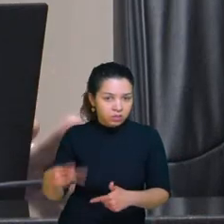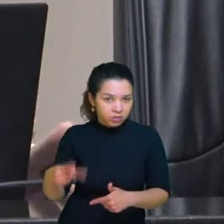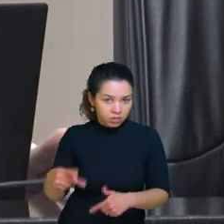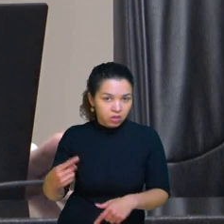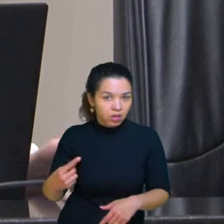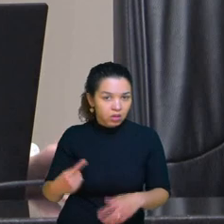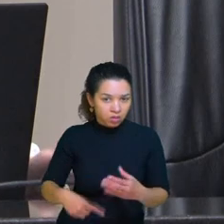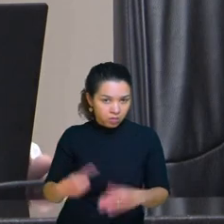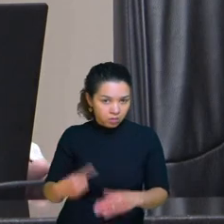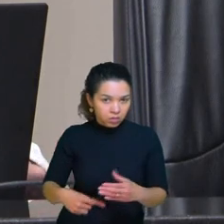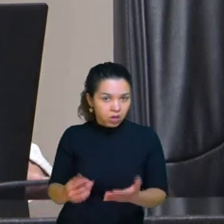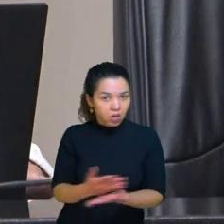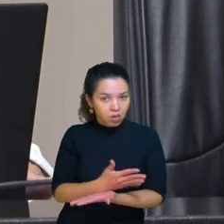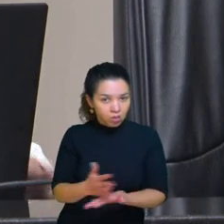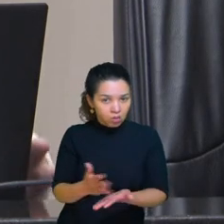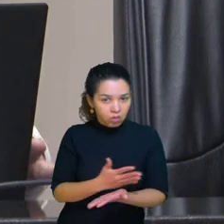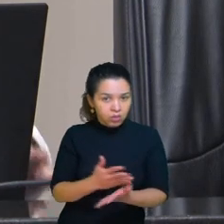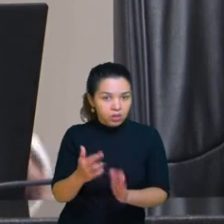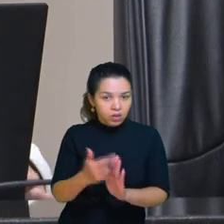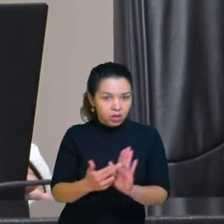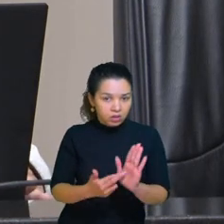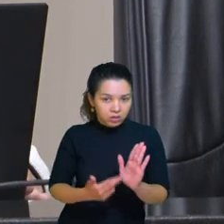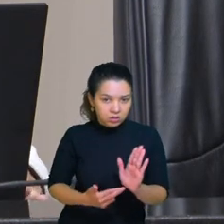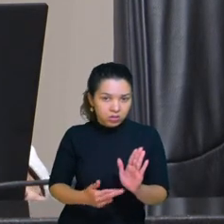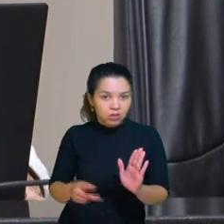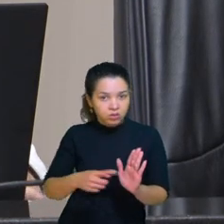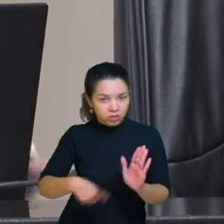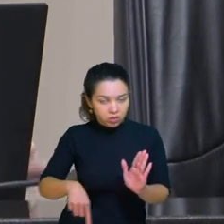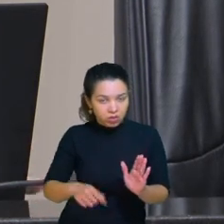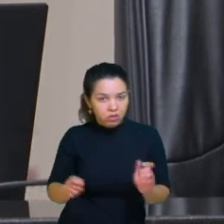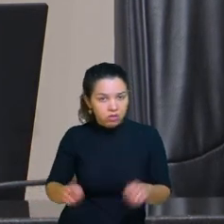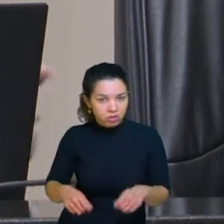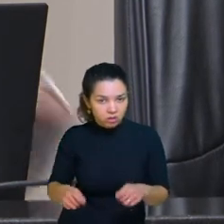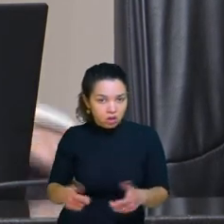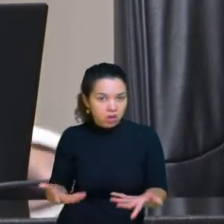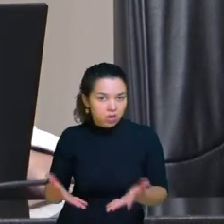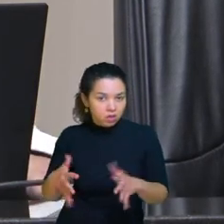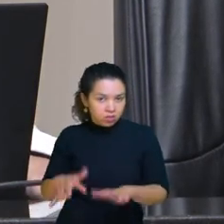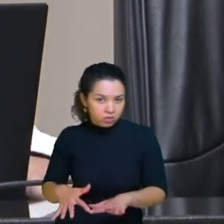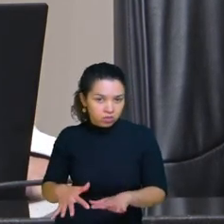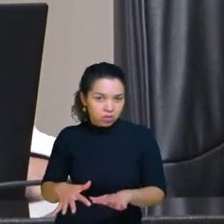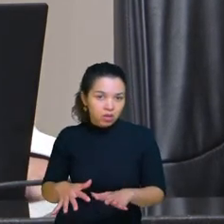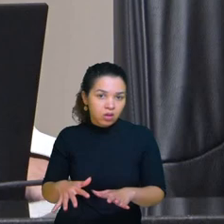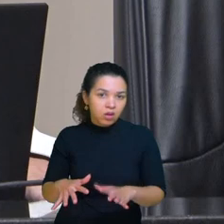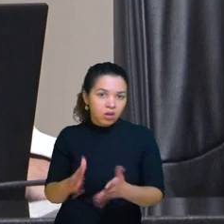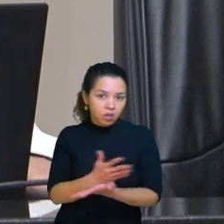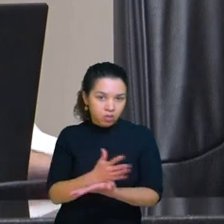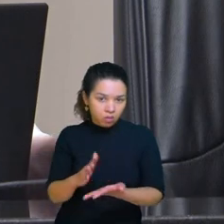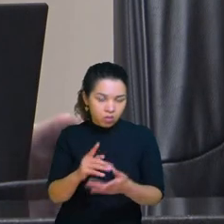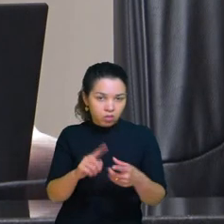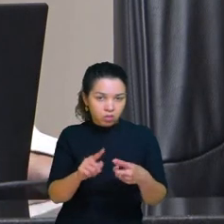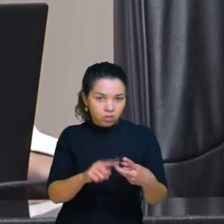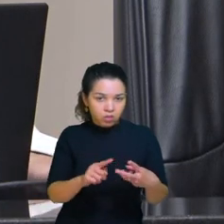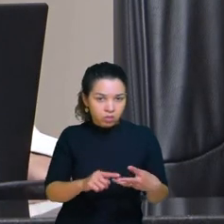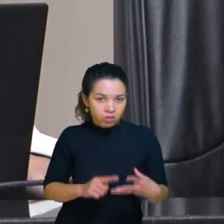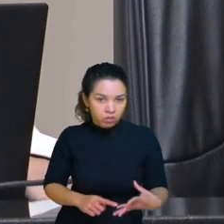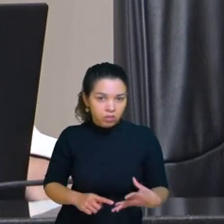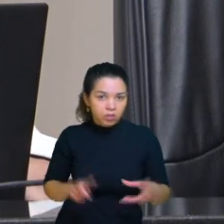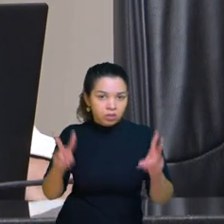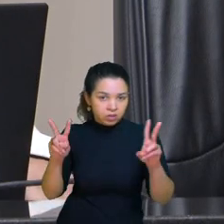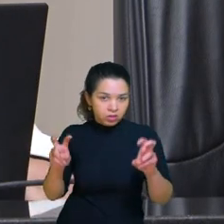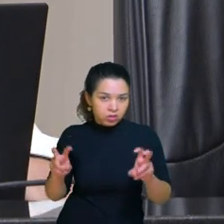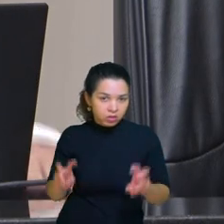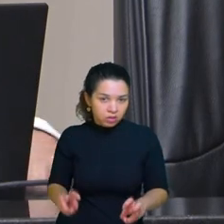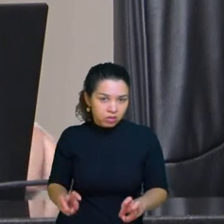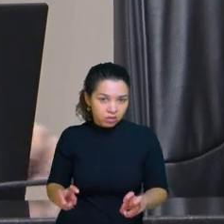resolver na redação sendo mais inclusiv referente a tópicos que foram levantados aqui mas acho que essas questões estão S